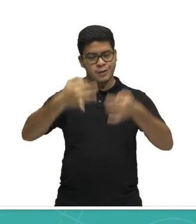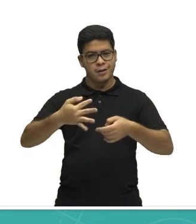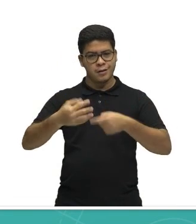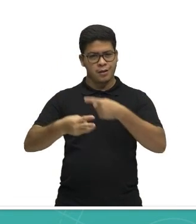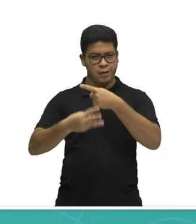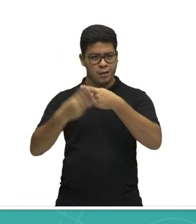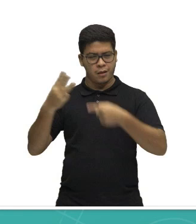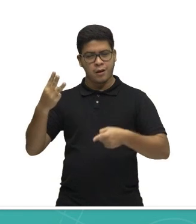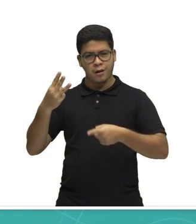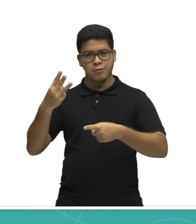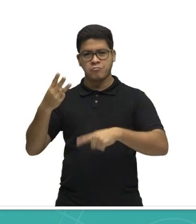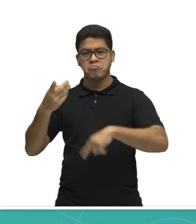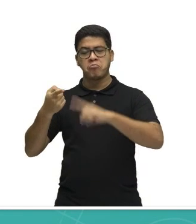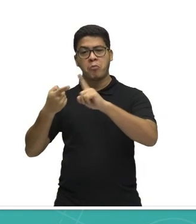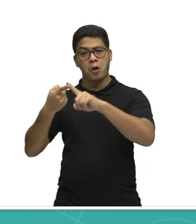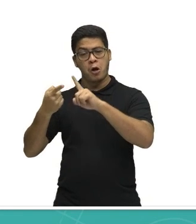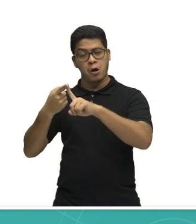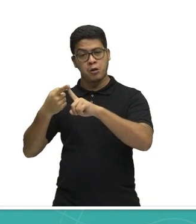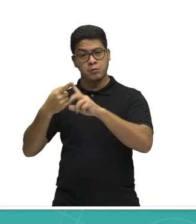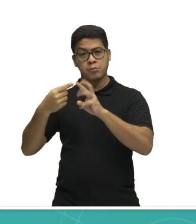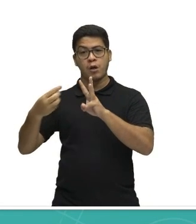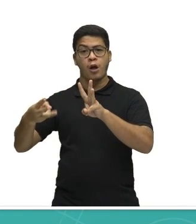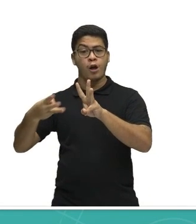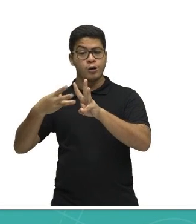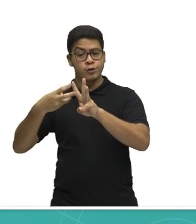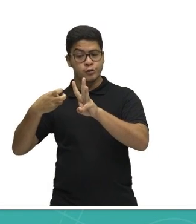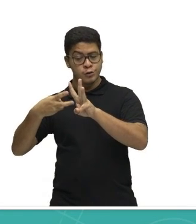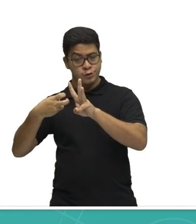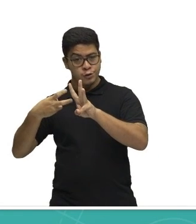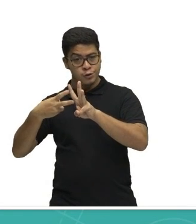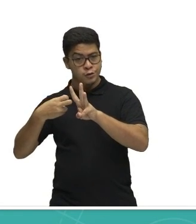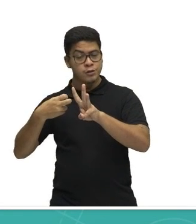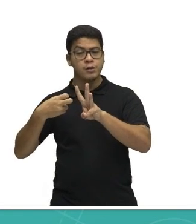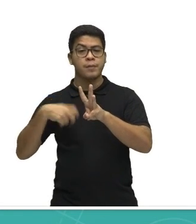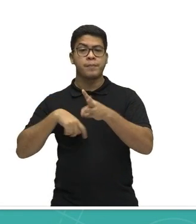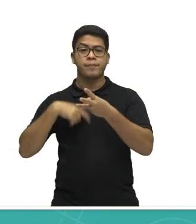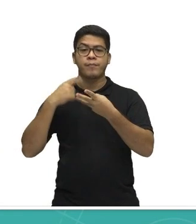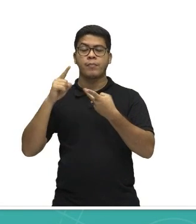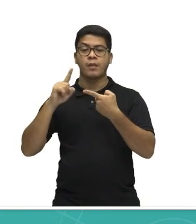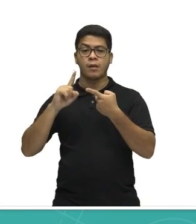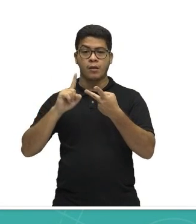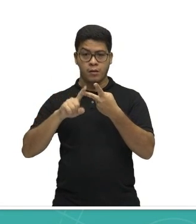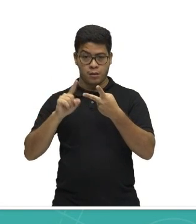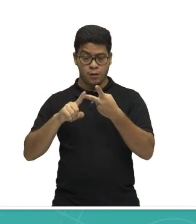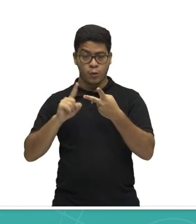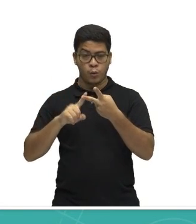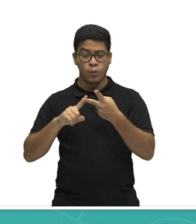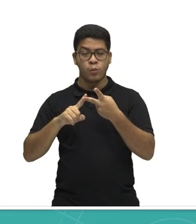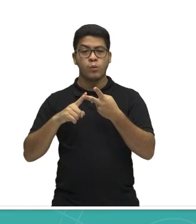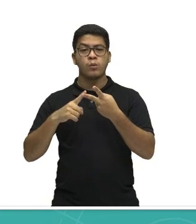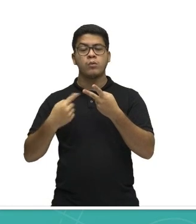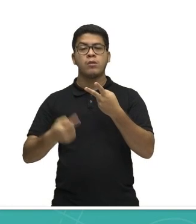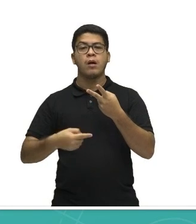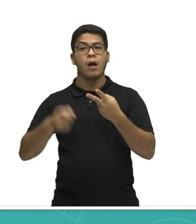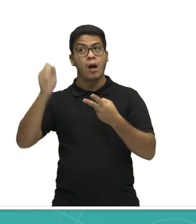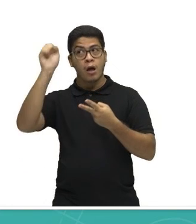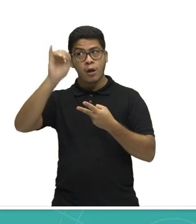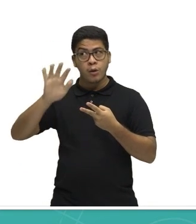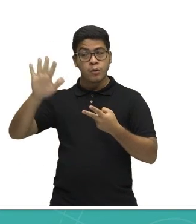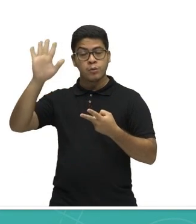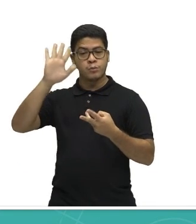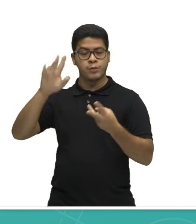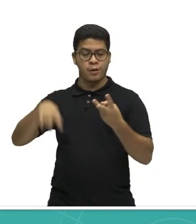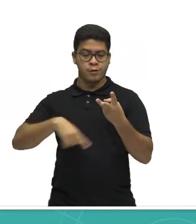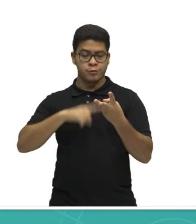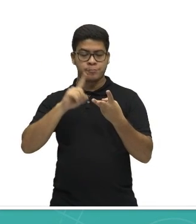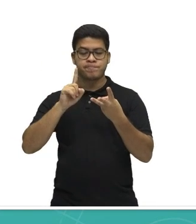suas crenças, com sua cultura, com a sua arte, a cestaria, a cerâmica, a pintura corporal. E depois chegaram